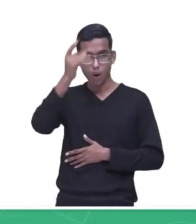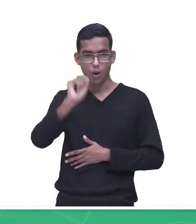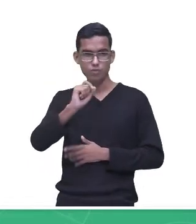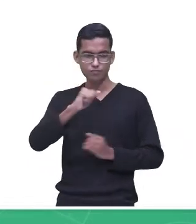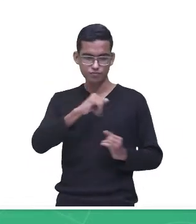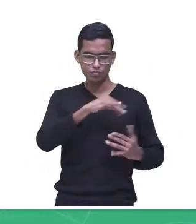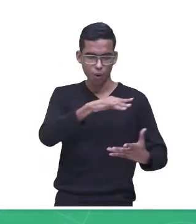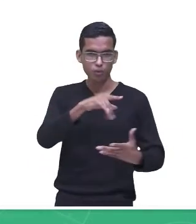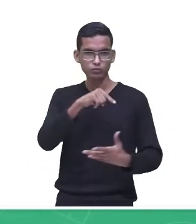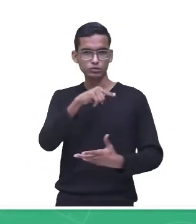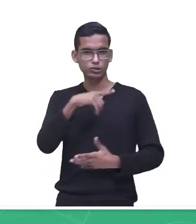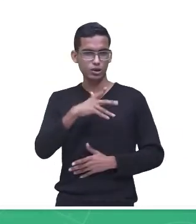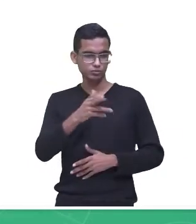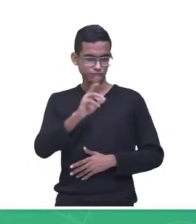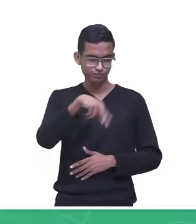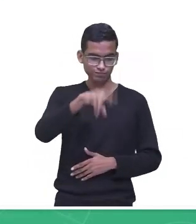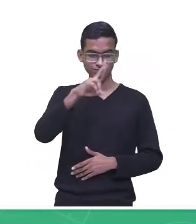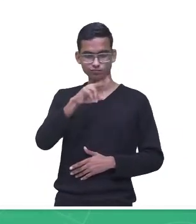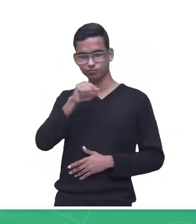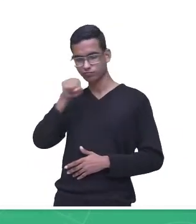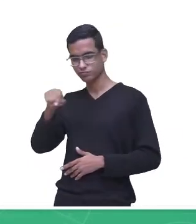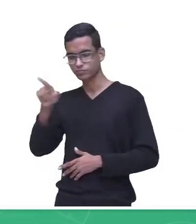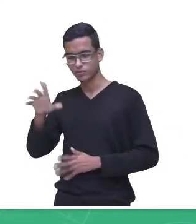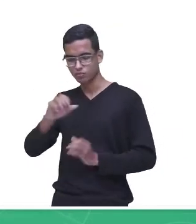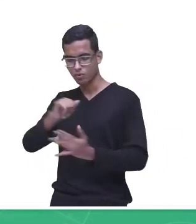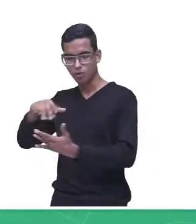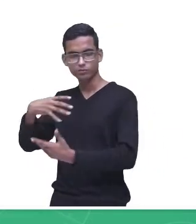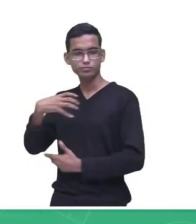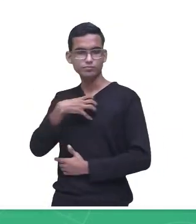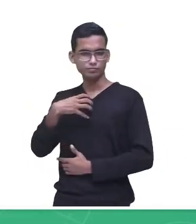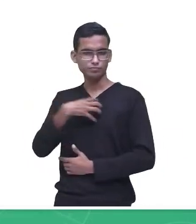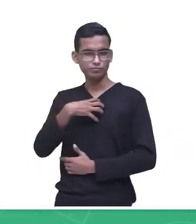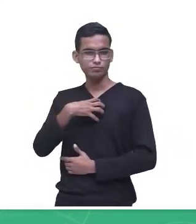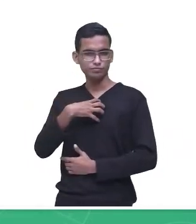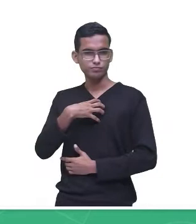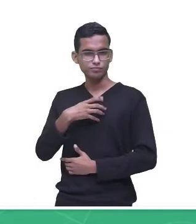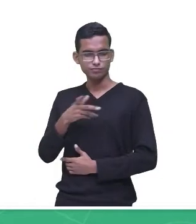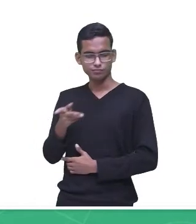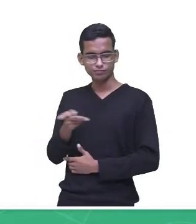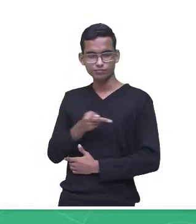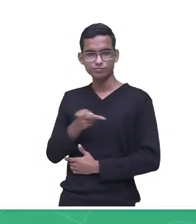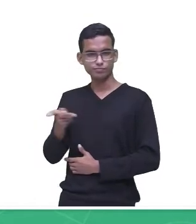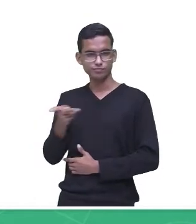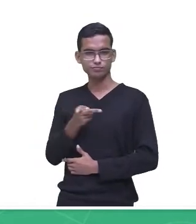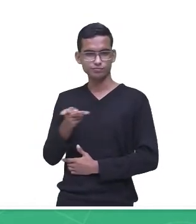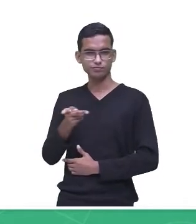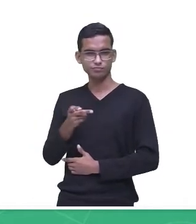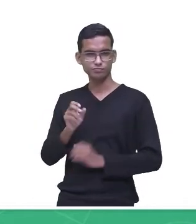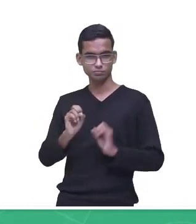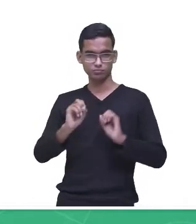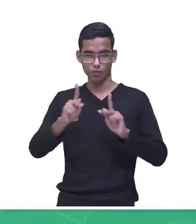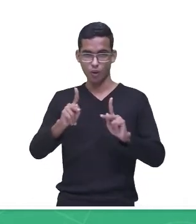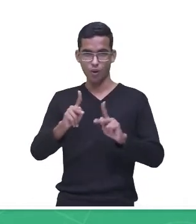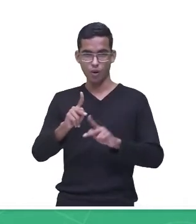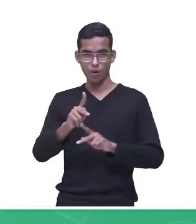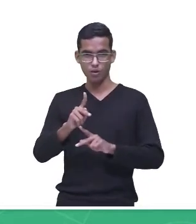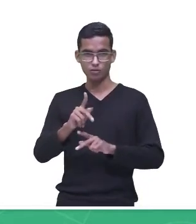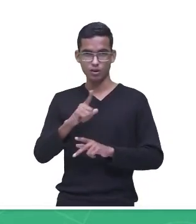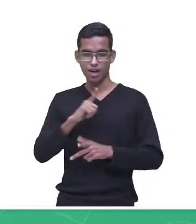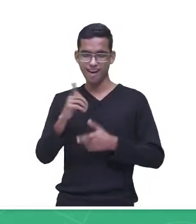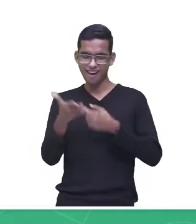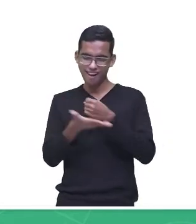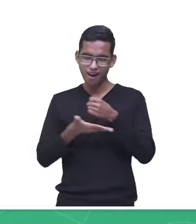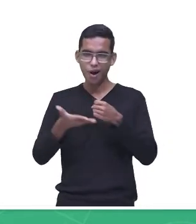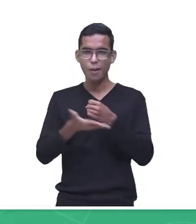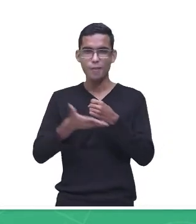inteligível e mundo sensível. Razão e sensação, sentidos, tá? Isso daí vai ser base para a filosofia, para o